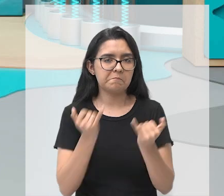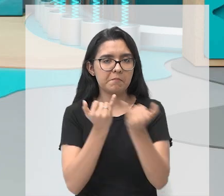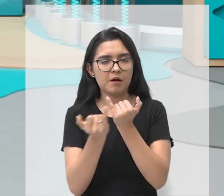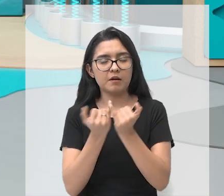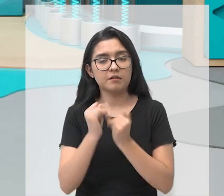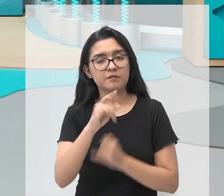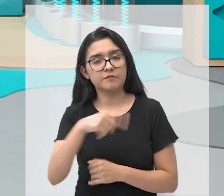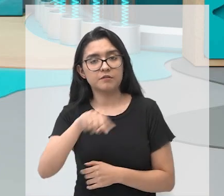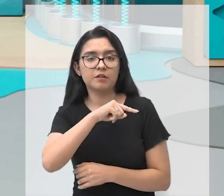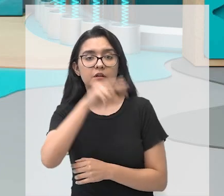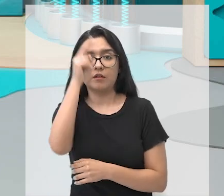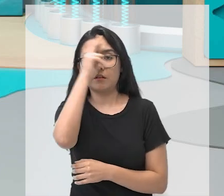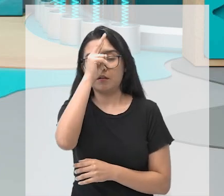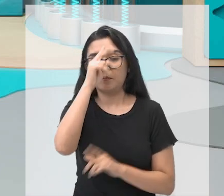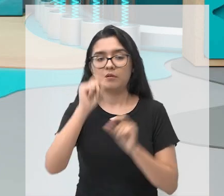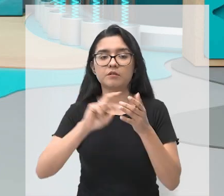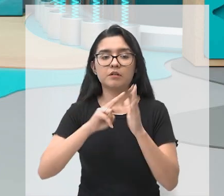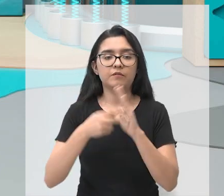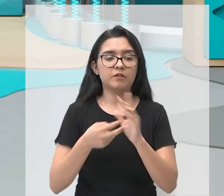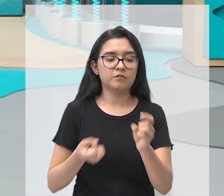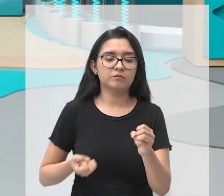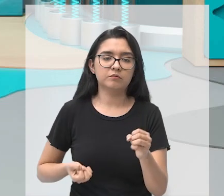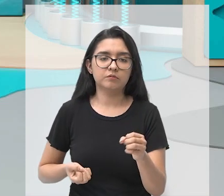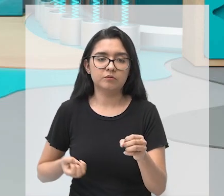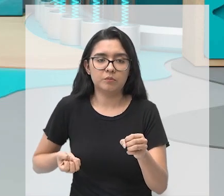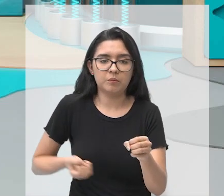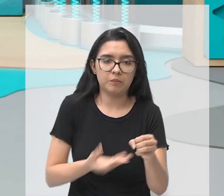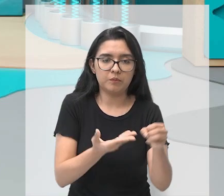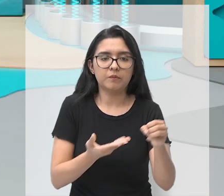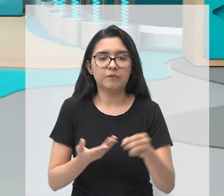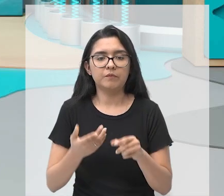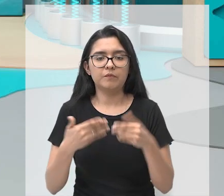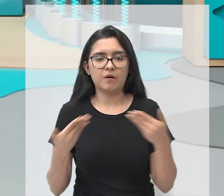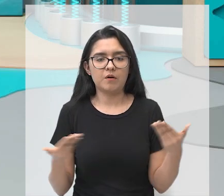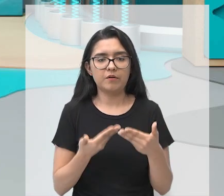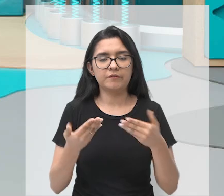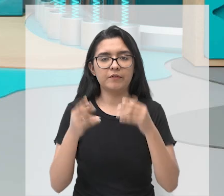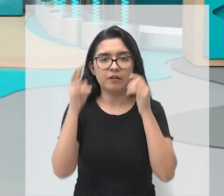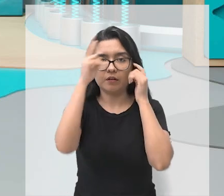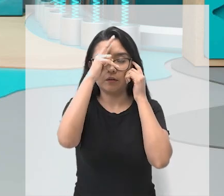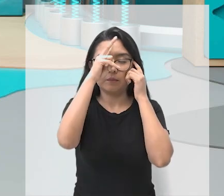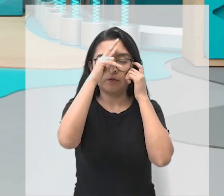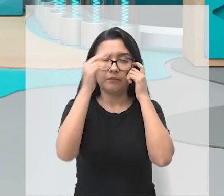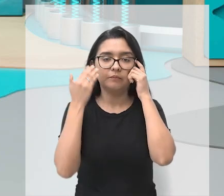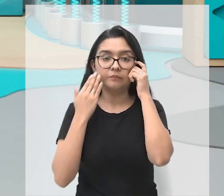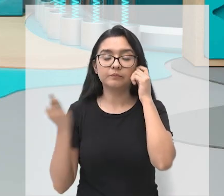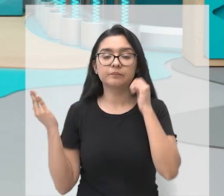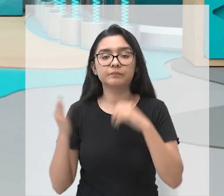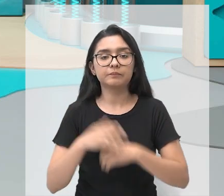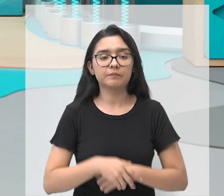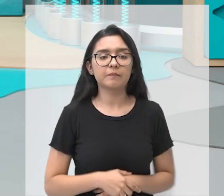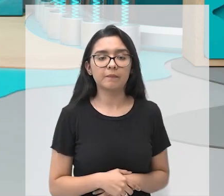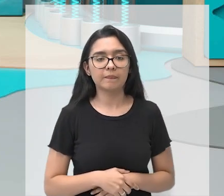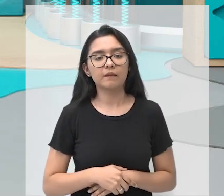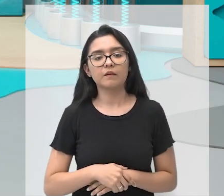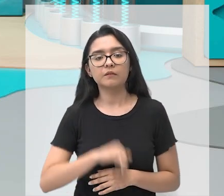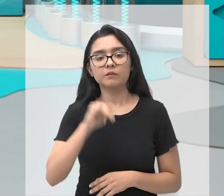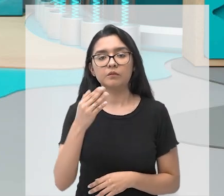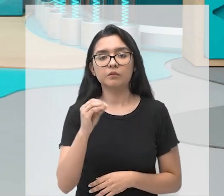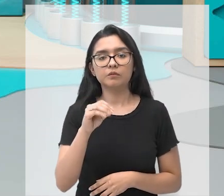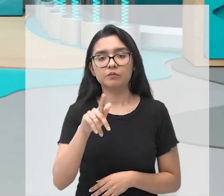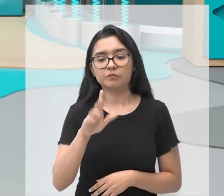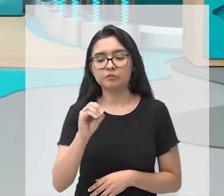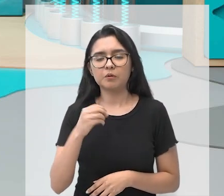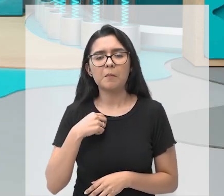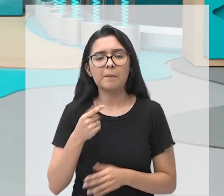não lembra o que é a bocha, a imagem refresca aí a nossa memória. Olha, esse jogo que parece um jogo de peteca, só que